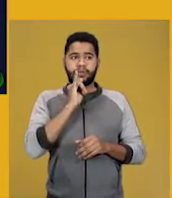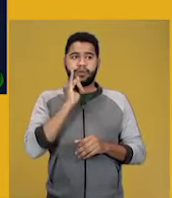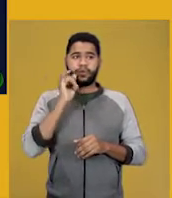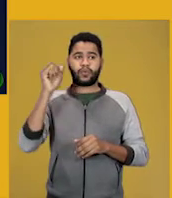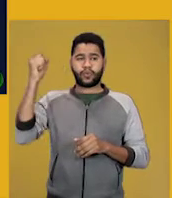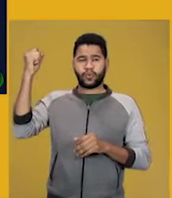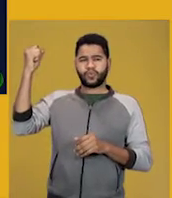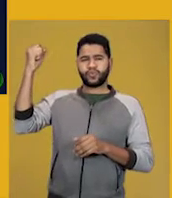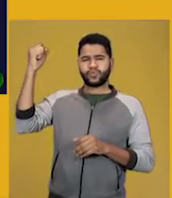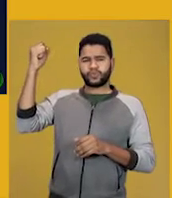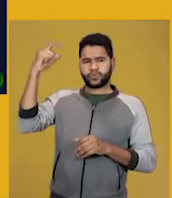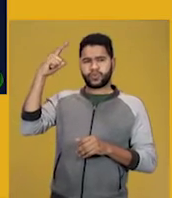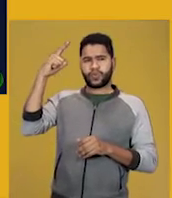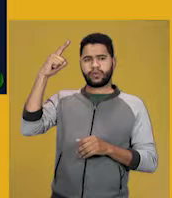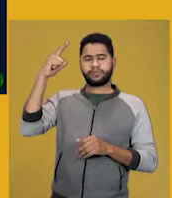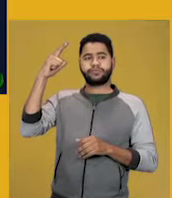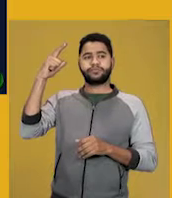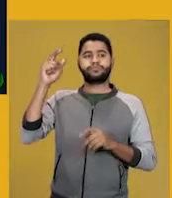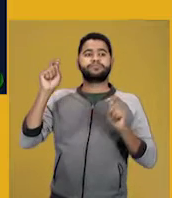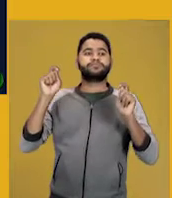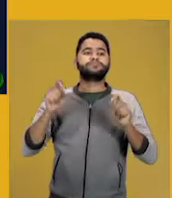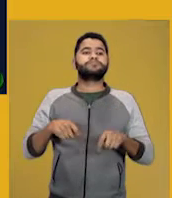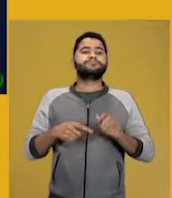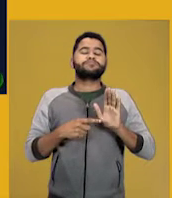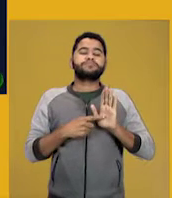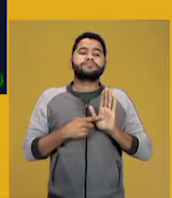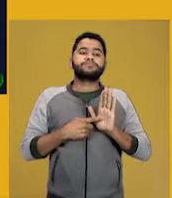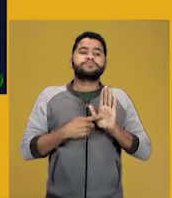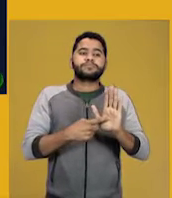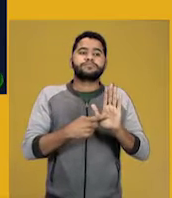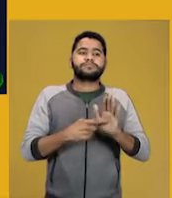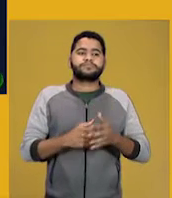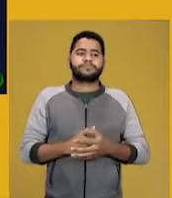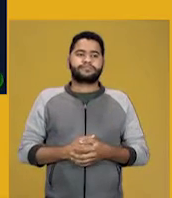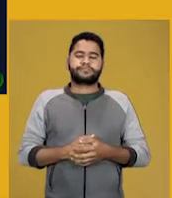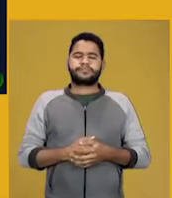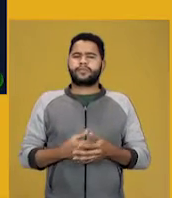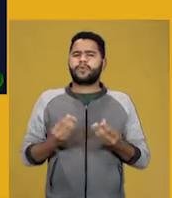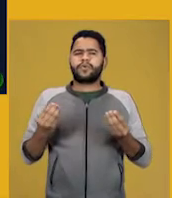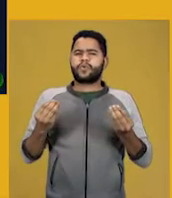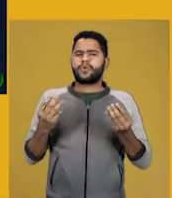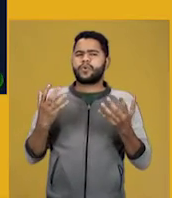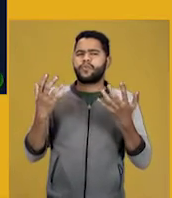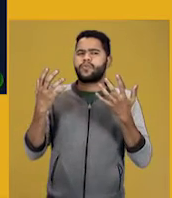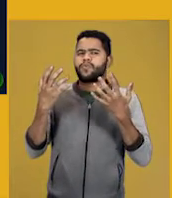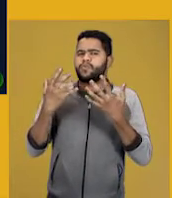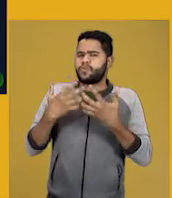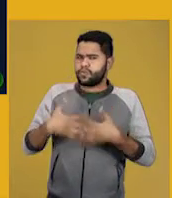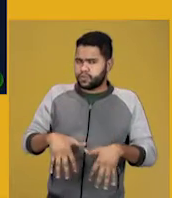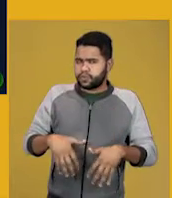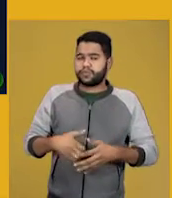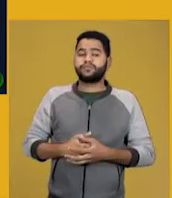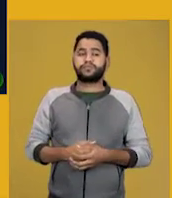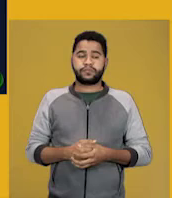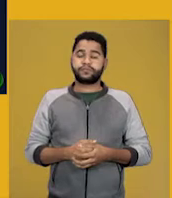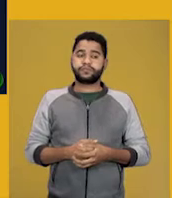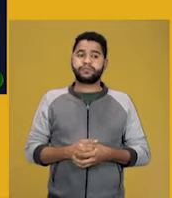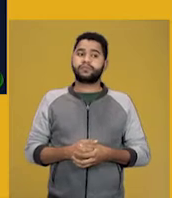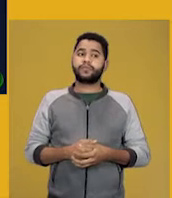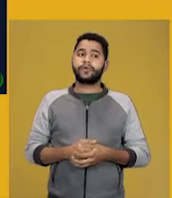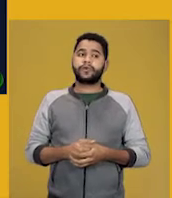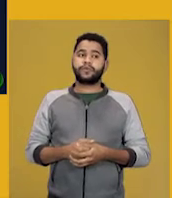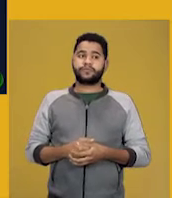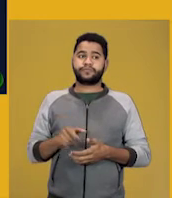aqui desenhado, a gente poderia mostrar como que ele funcionaria bem. Aqui o